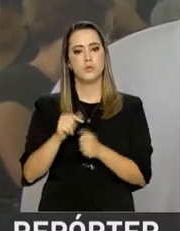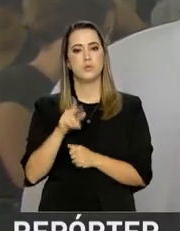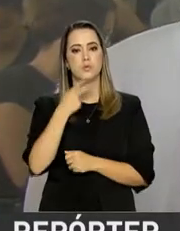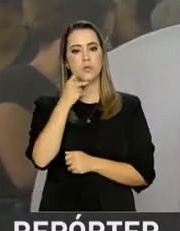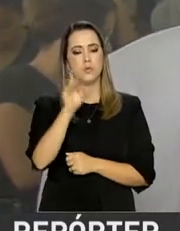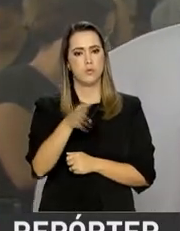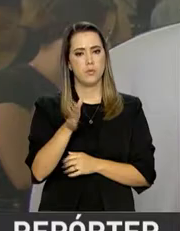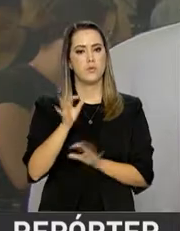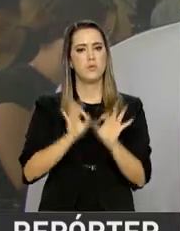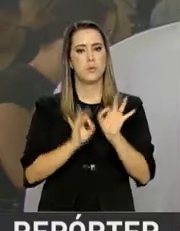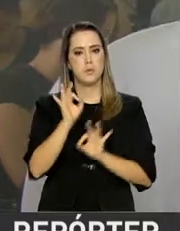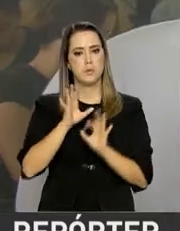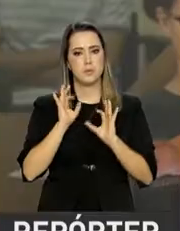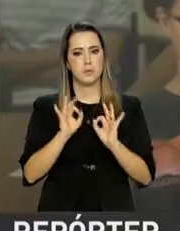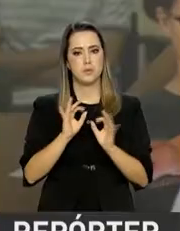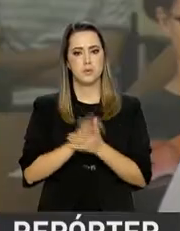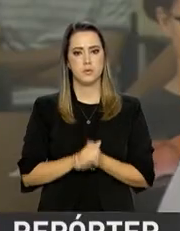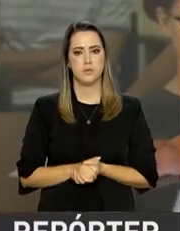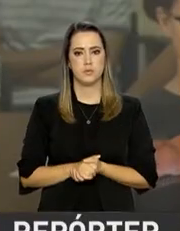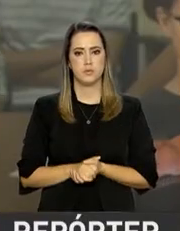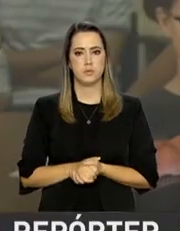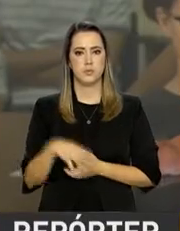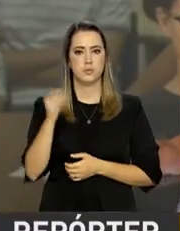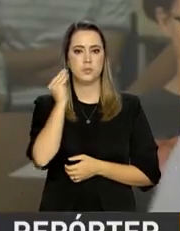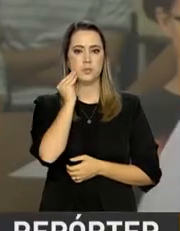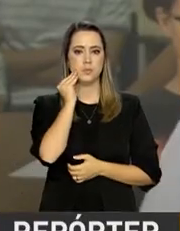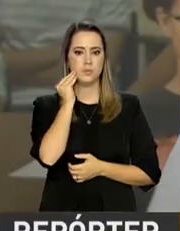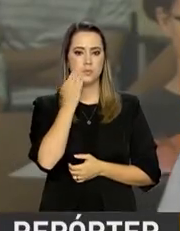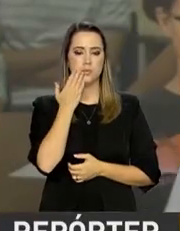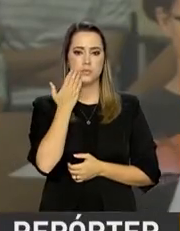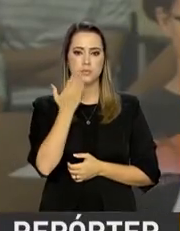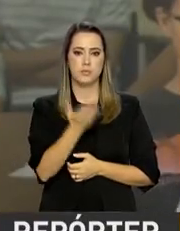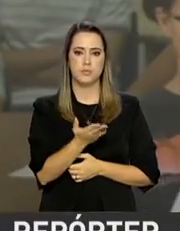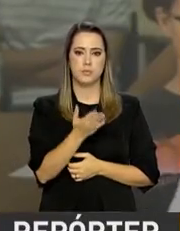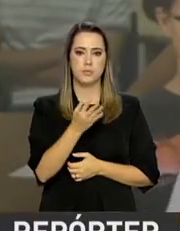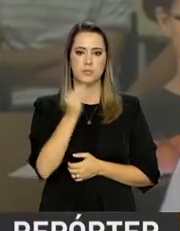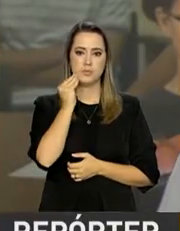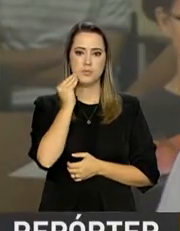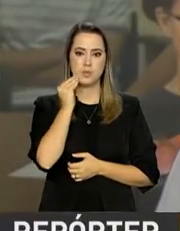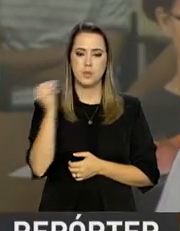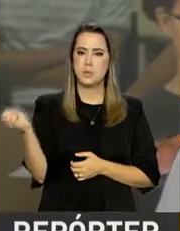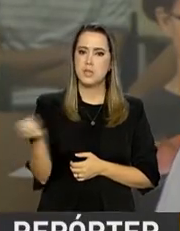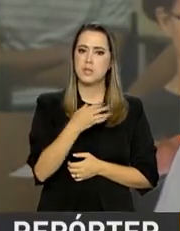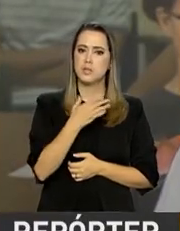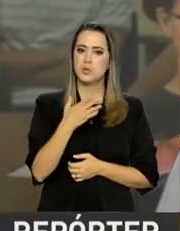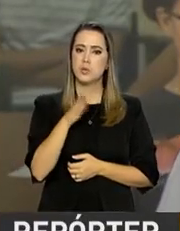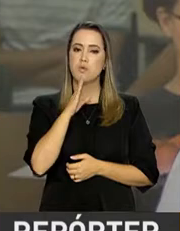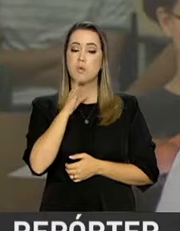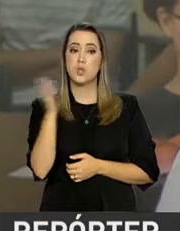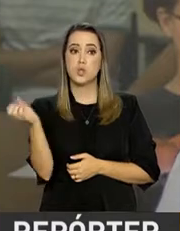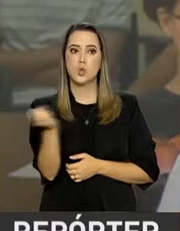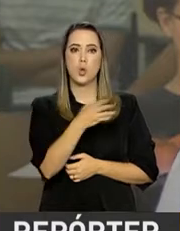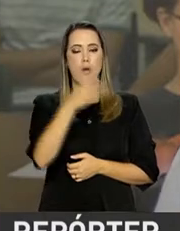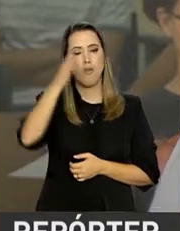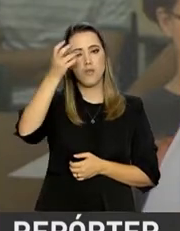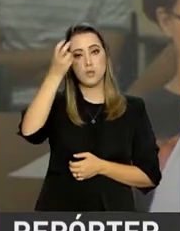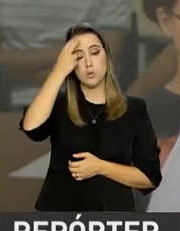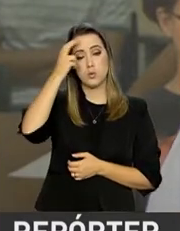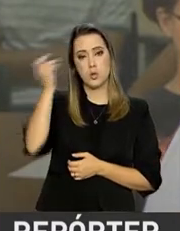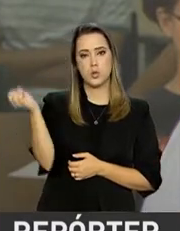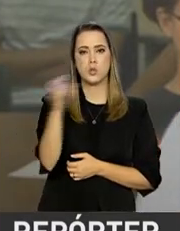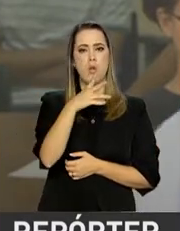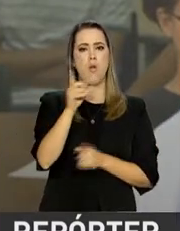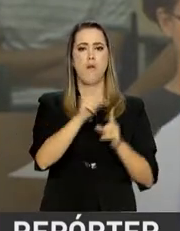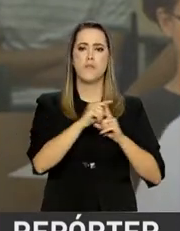garante que está preparado uma experiência bastante inovador ao conhecer novas culturas conhecerá os